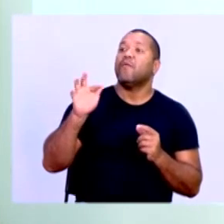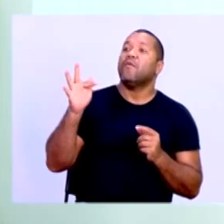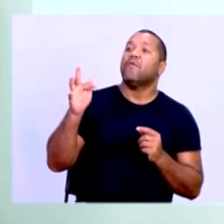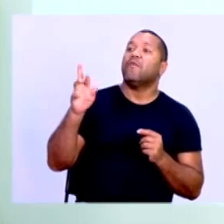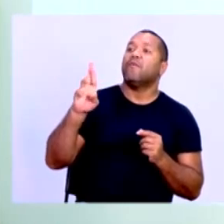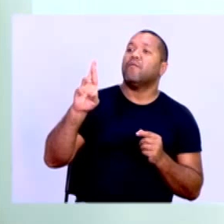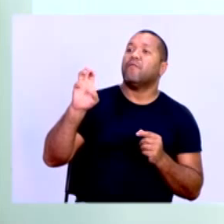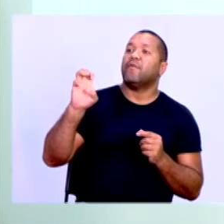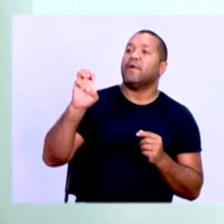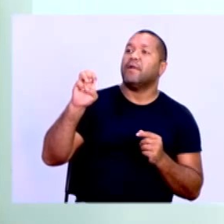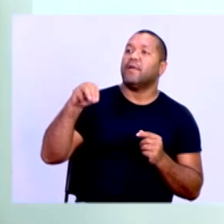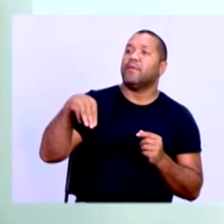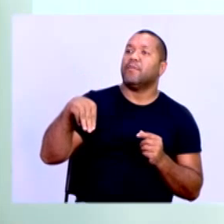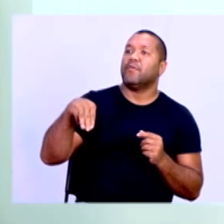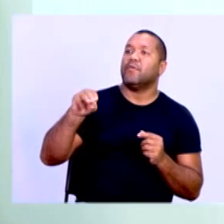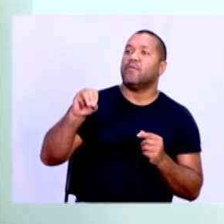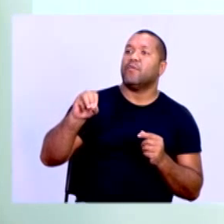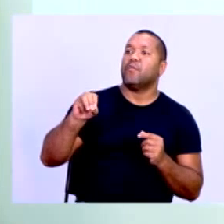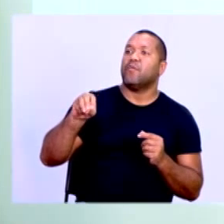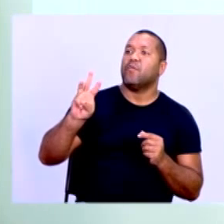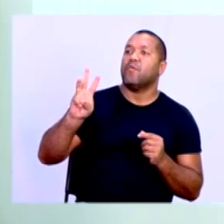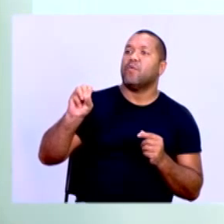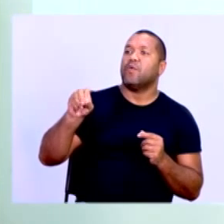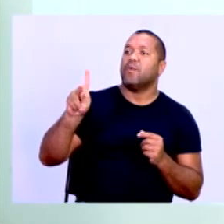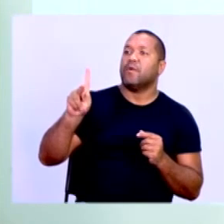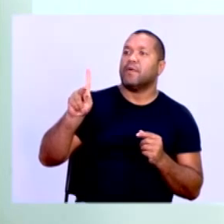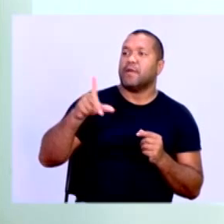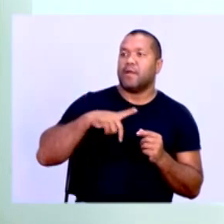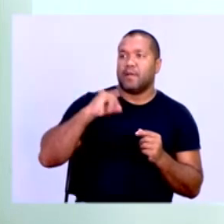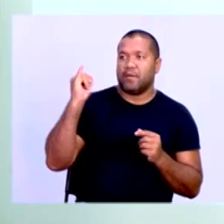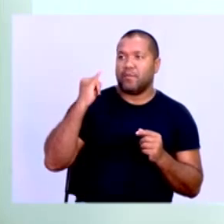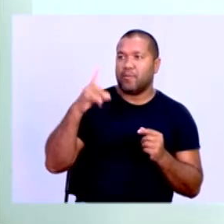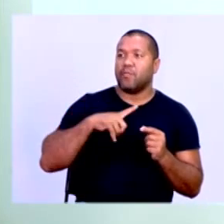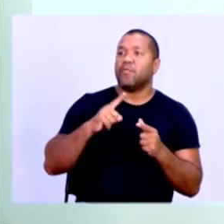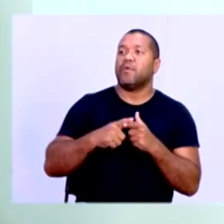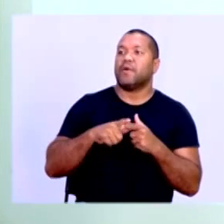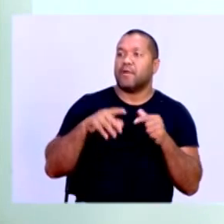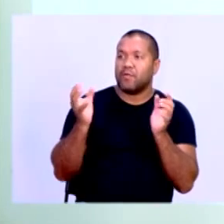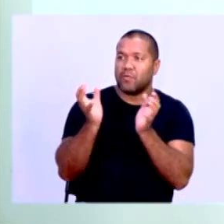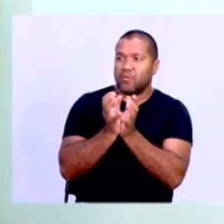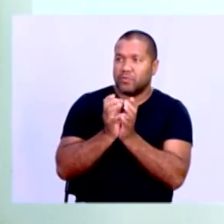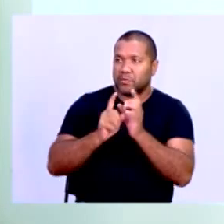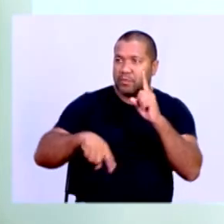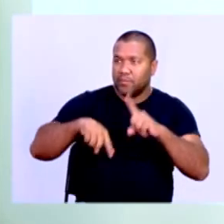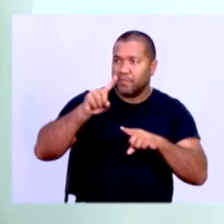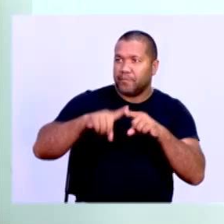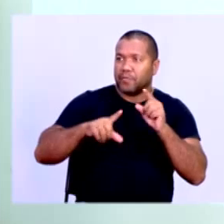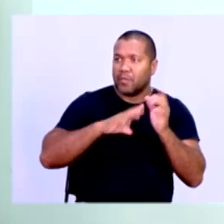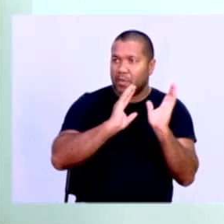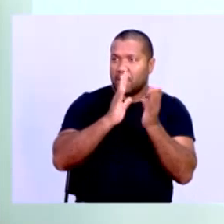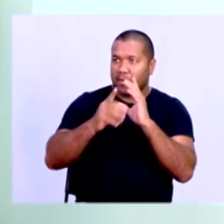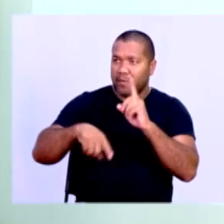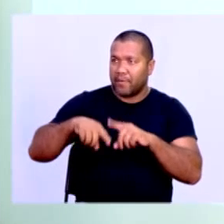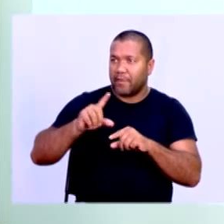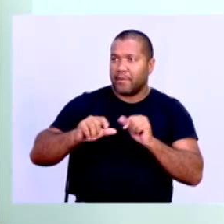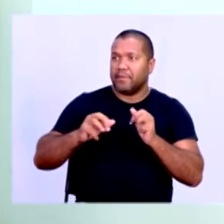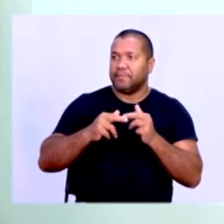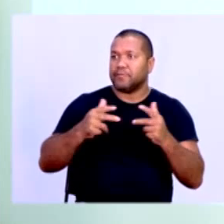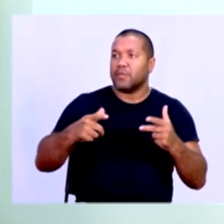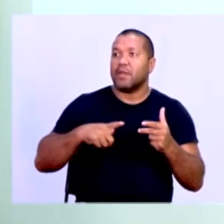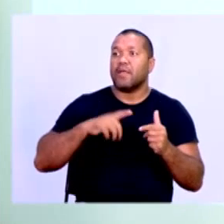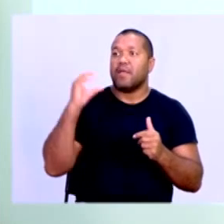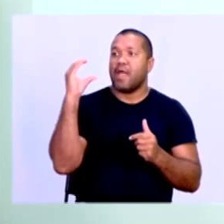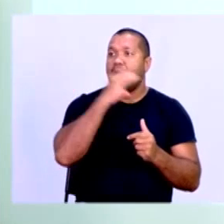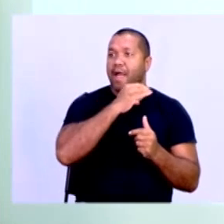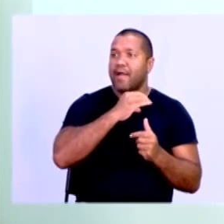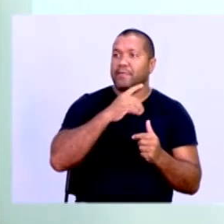é importante porque ele é um conjunto de bibliotecas e ferramentas que fazem com que a gente ganhe velocidade